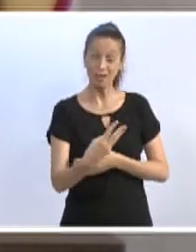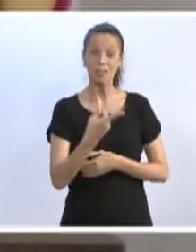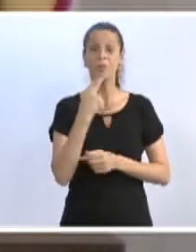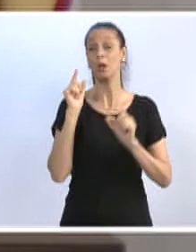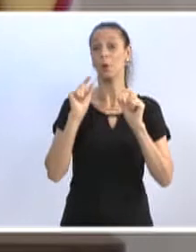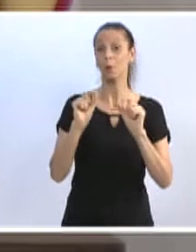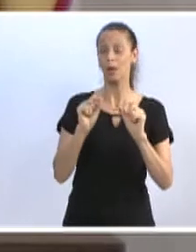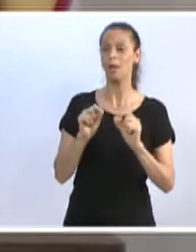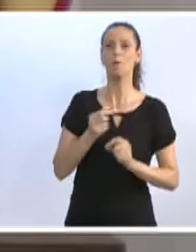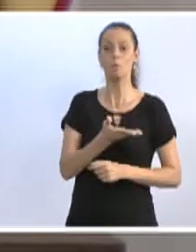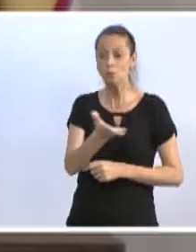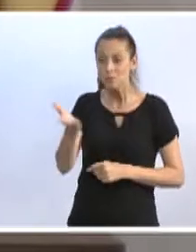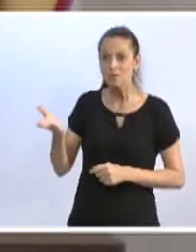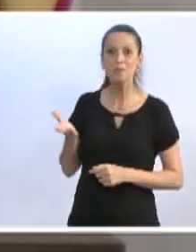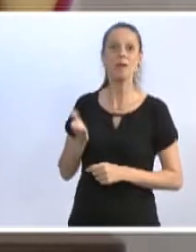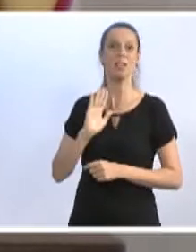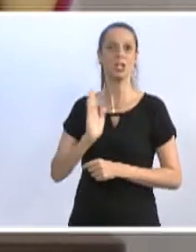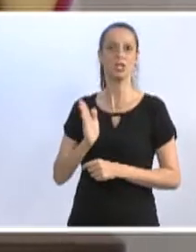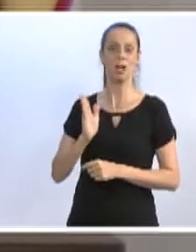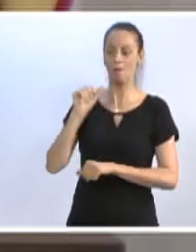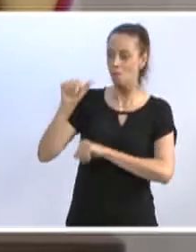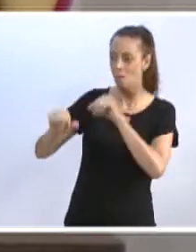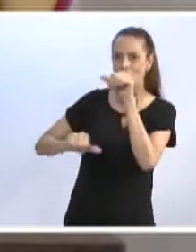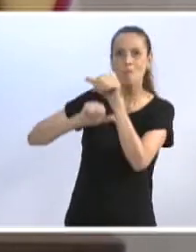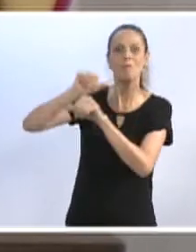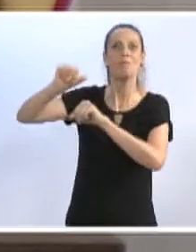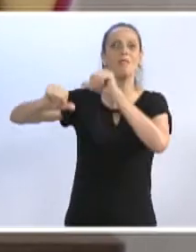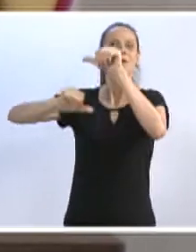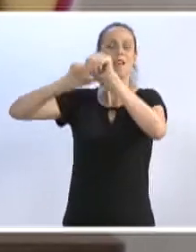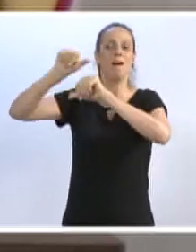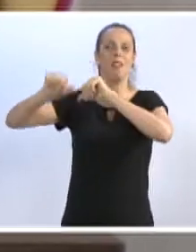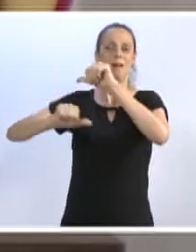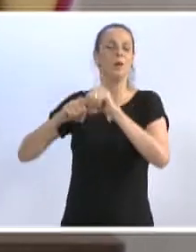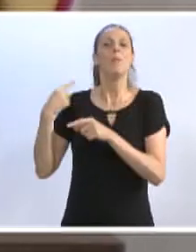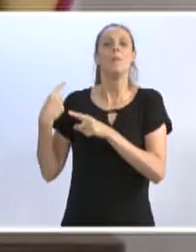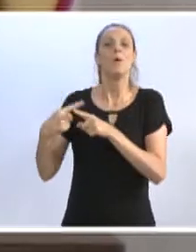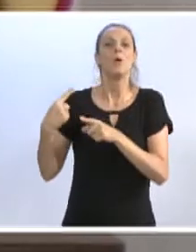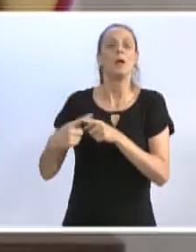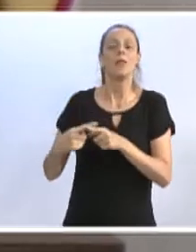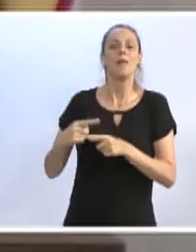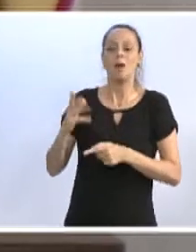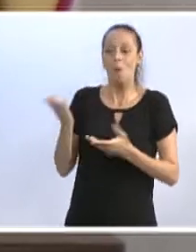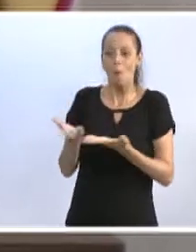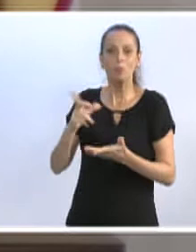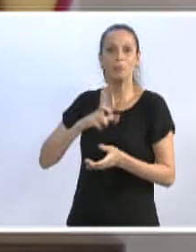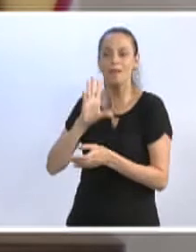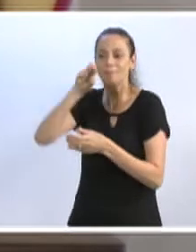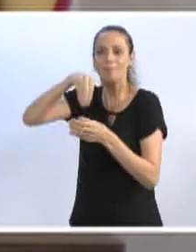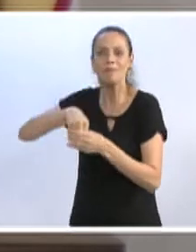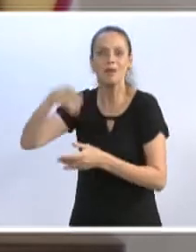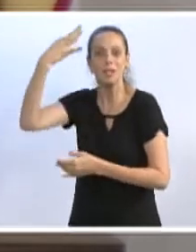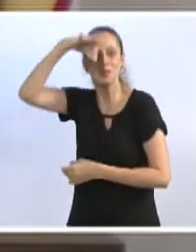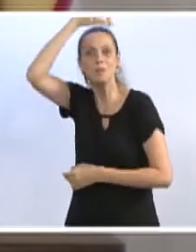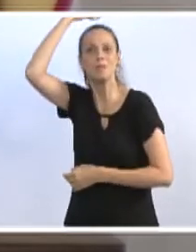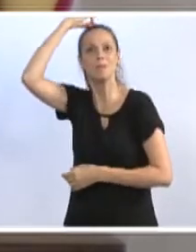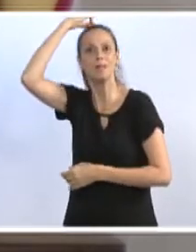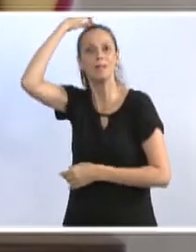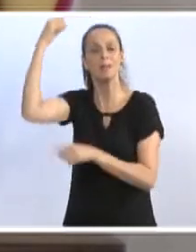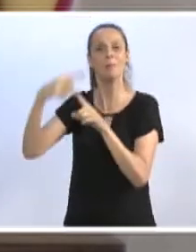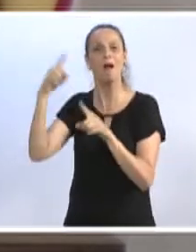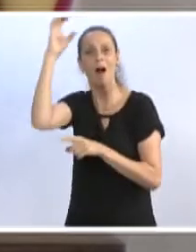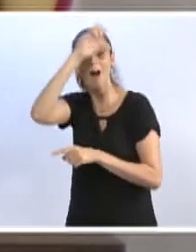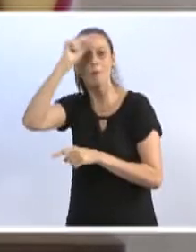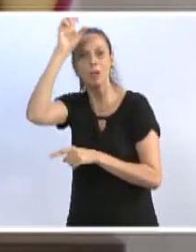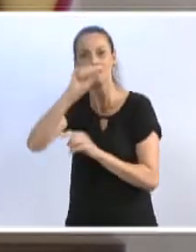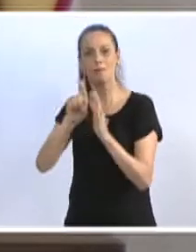diz: pois vocês foram regenerados não de uma semente perecível, mas imperecível, por meio da palavra de Deus